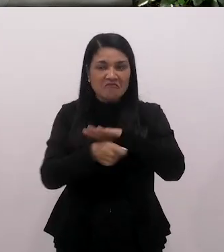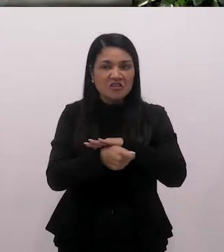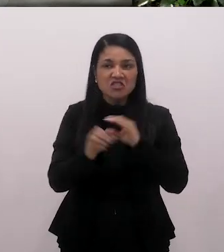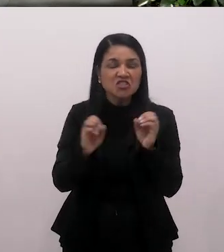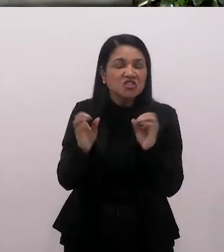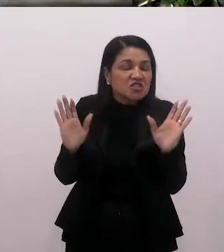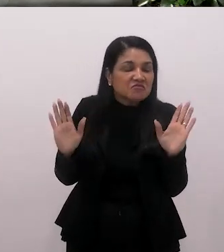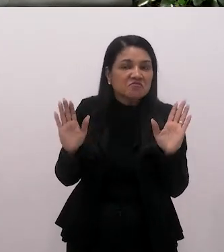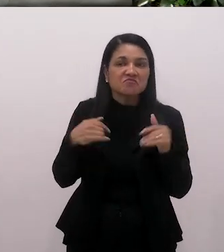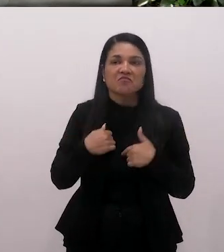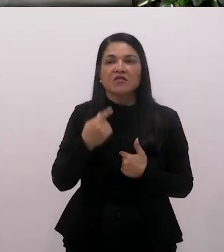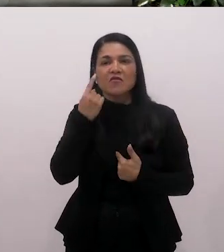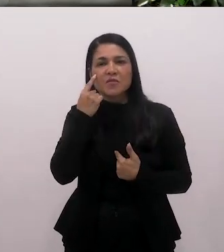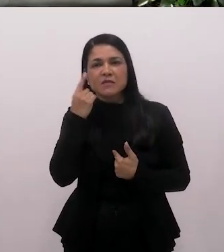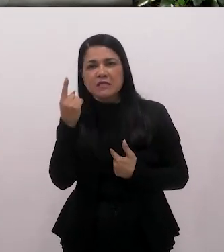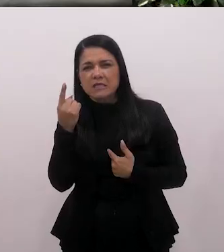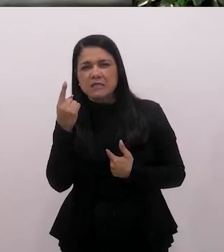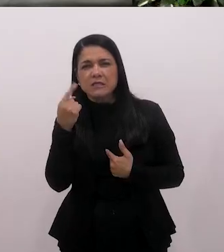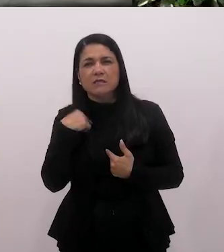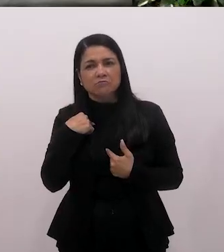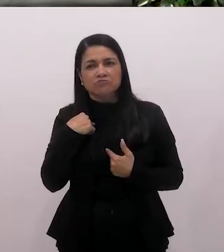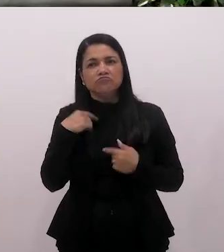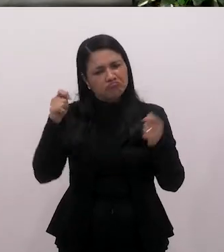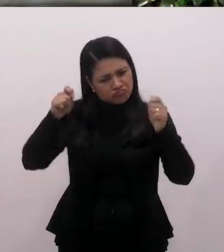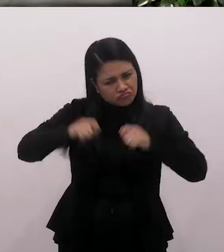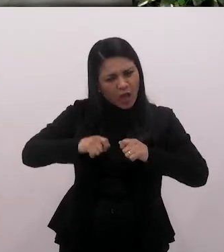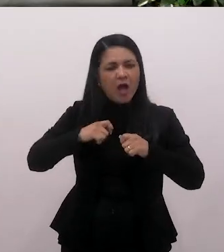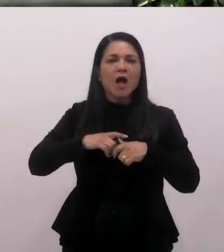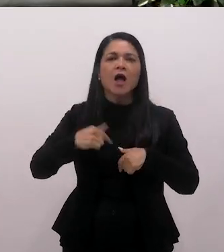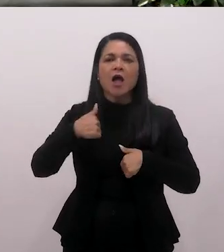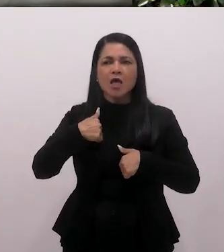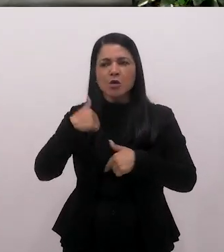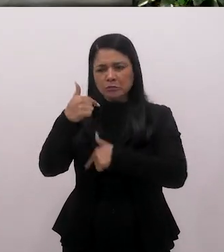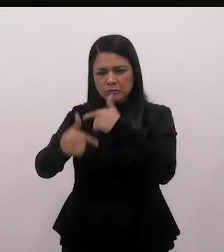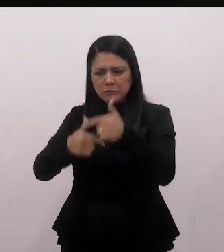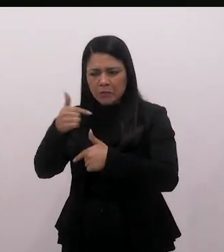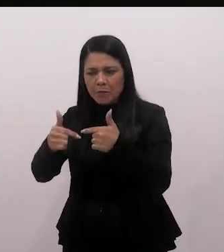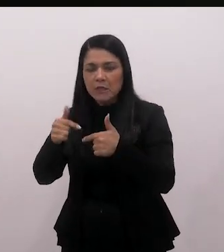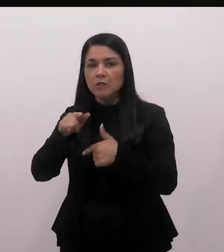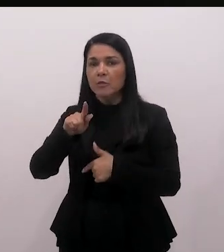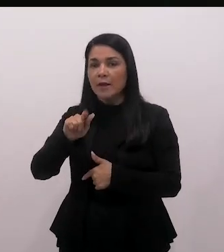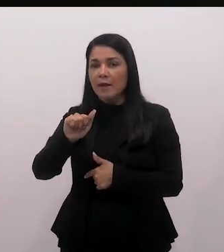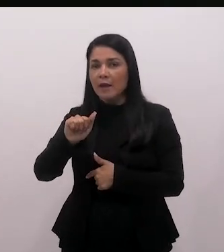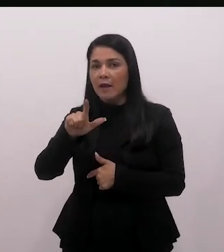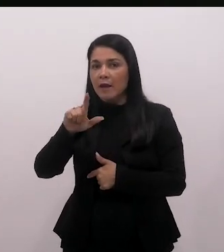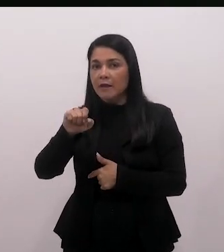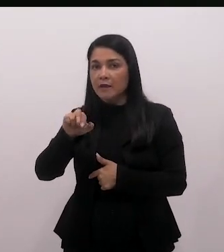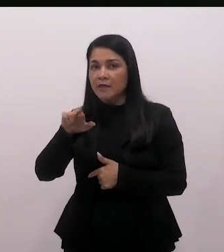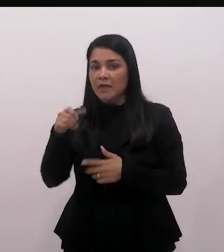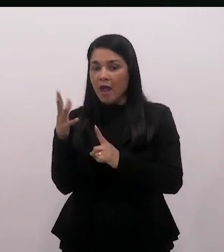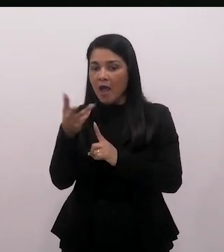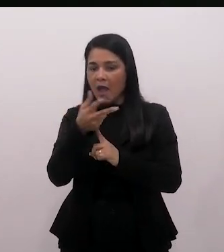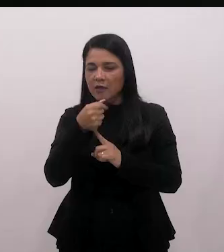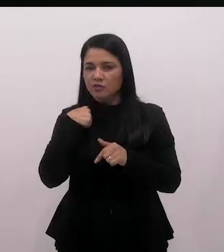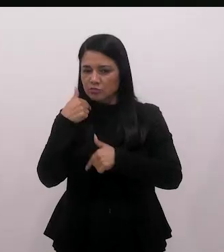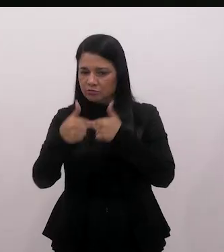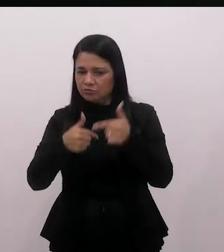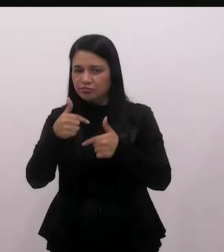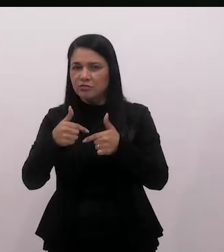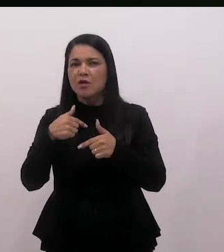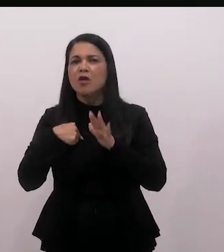vai investir, né? Ninguém vai investir. E eu disse, então está bem, então vou eu, que eu trabalhava numa galeria de arte, então vou